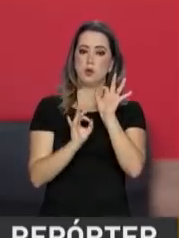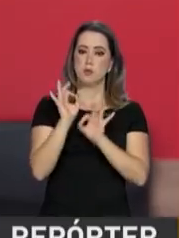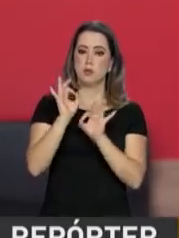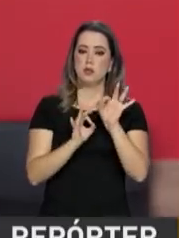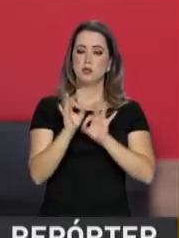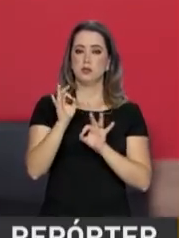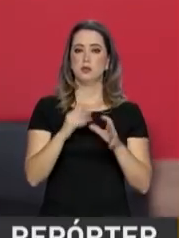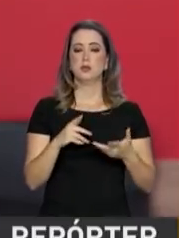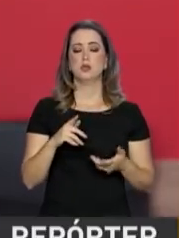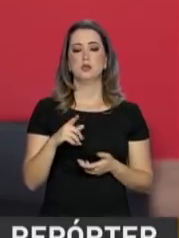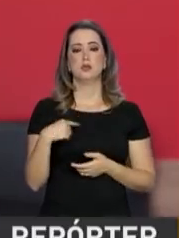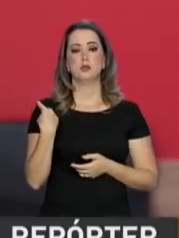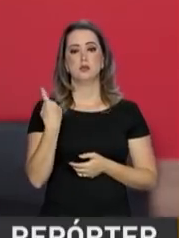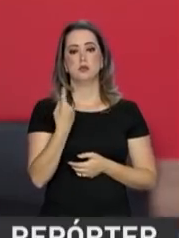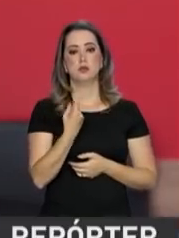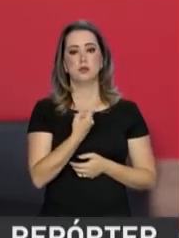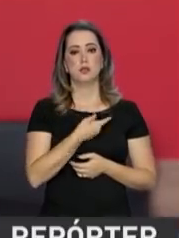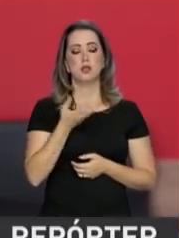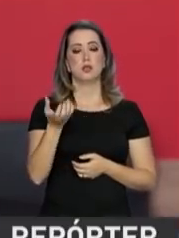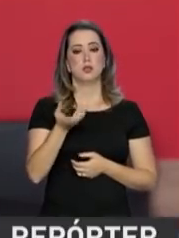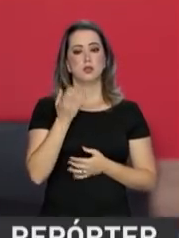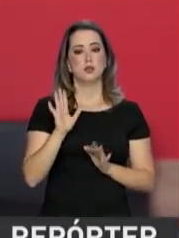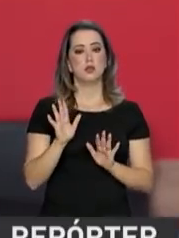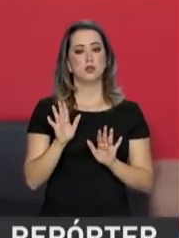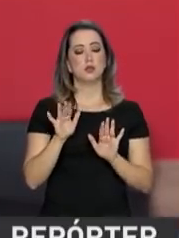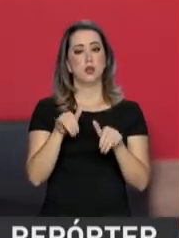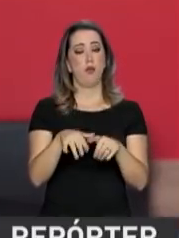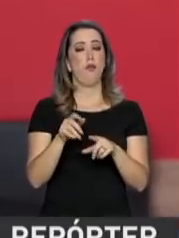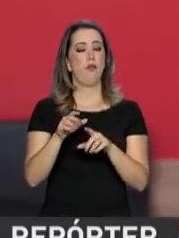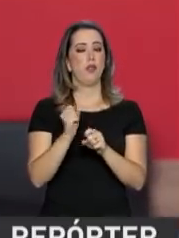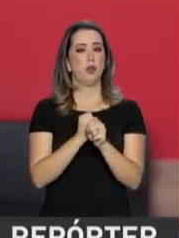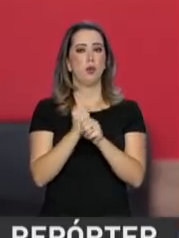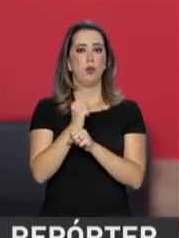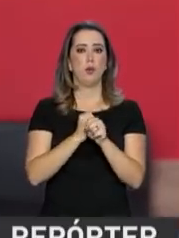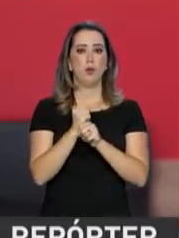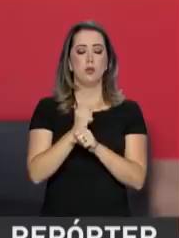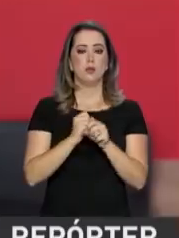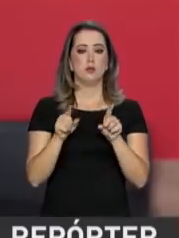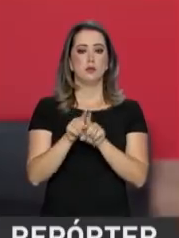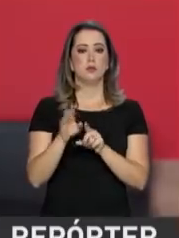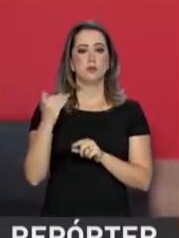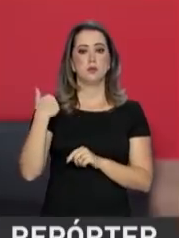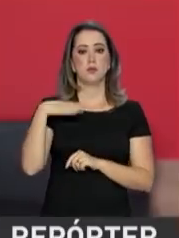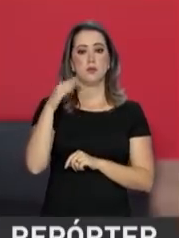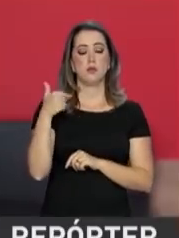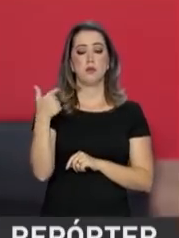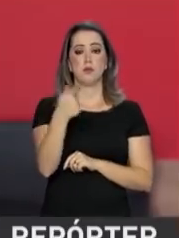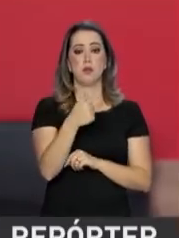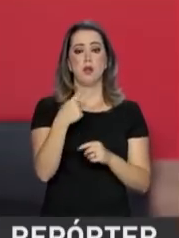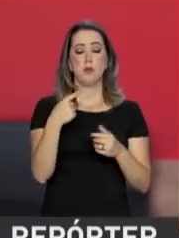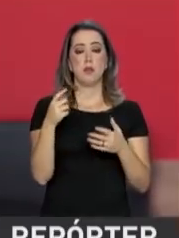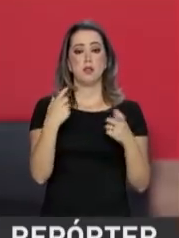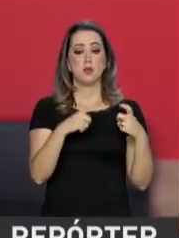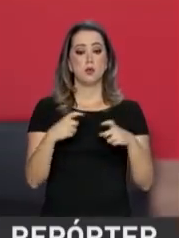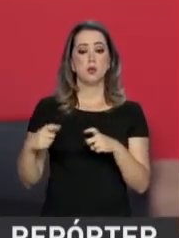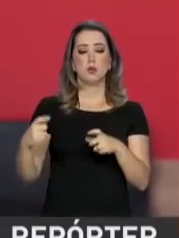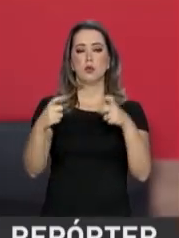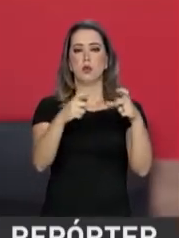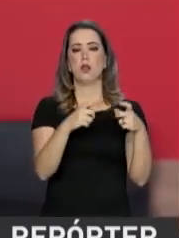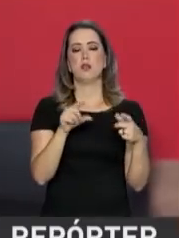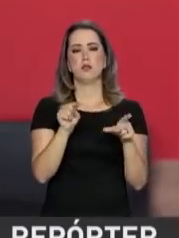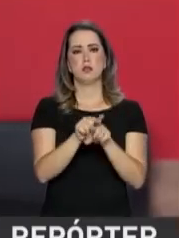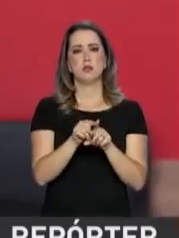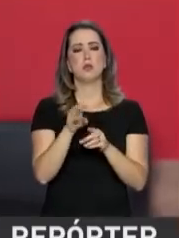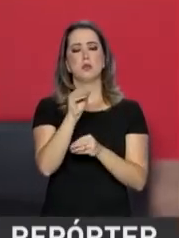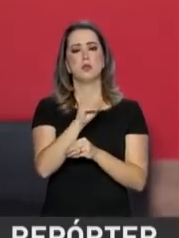aí a gente quer fechar o ano com além da nossa matriz mais 17 pontos não 17 filiais